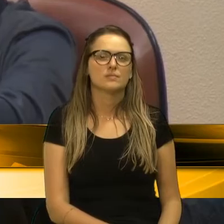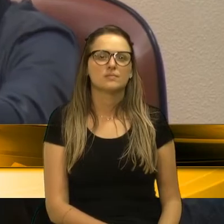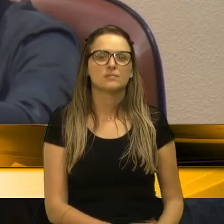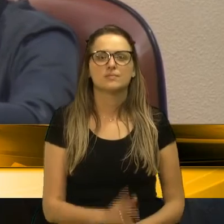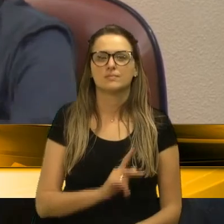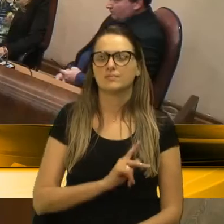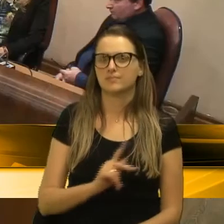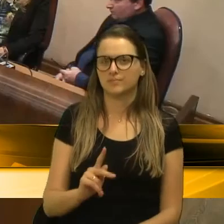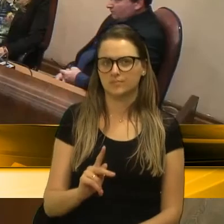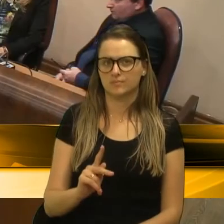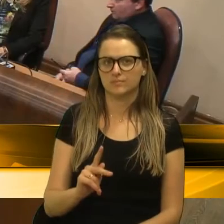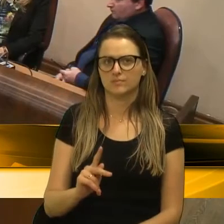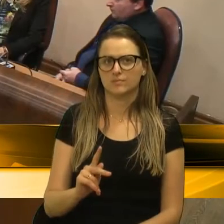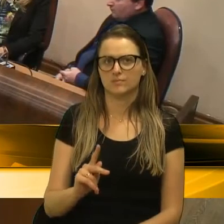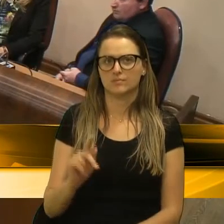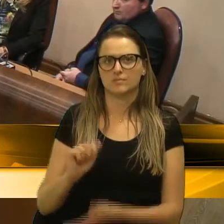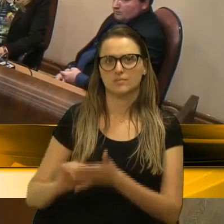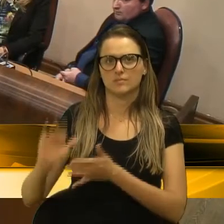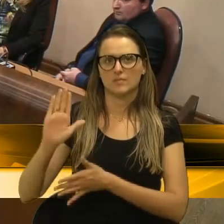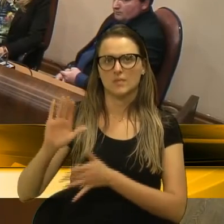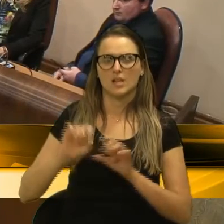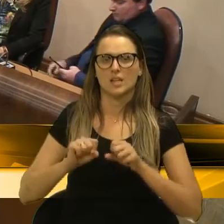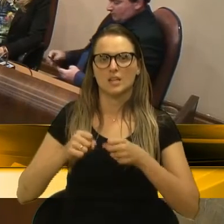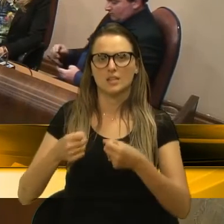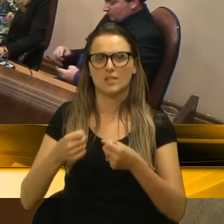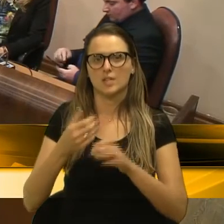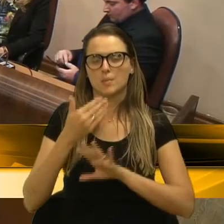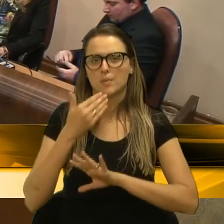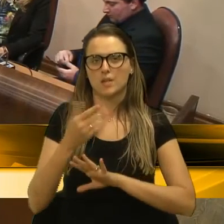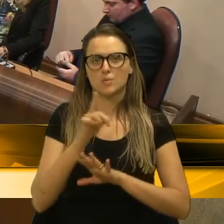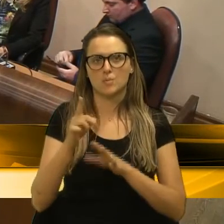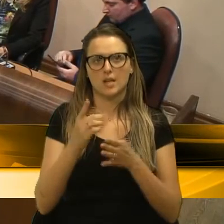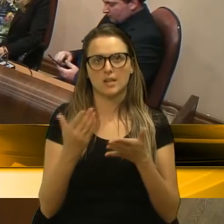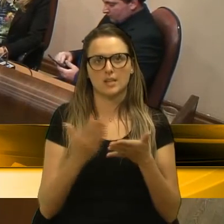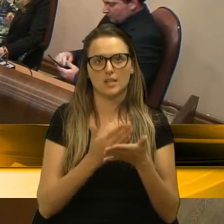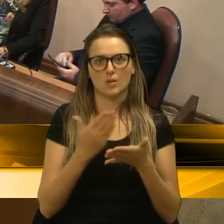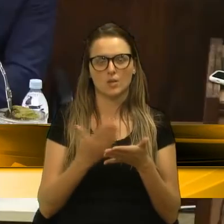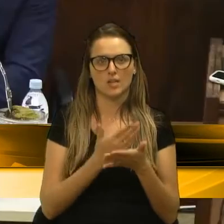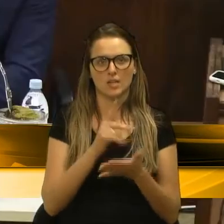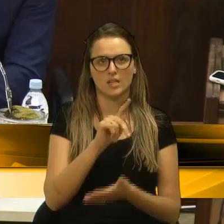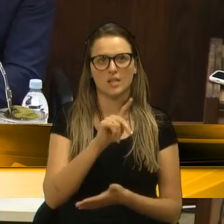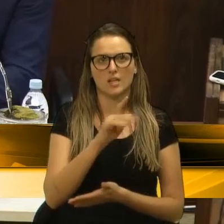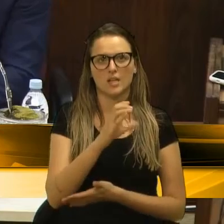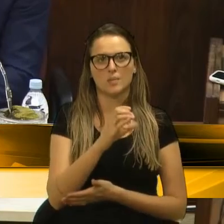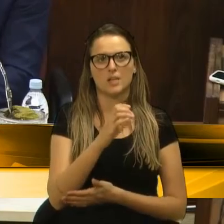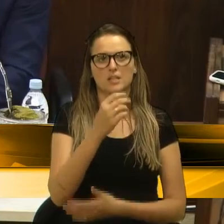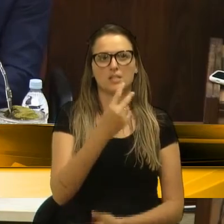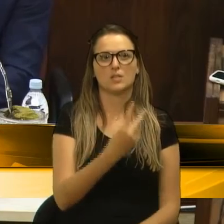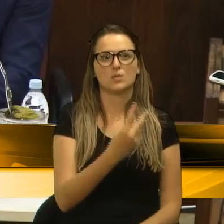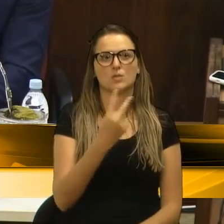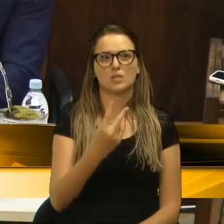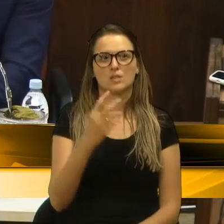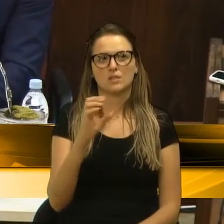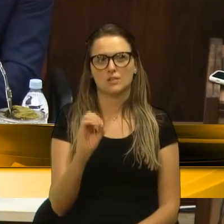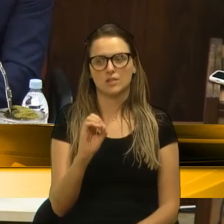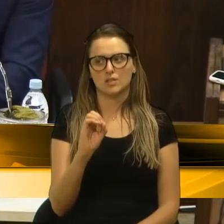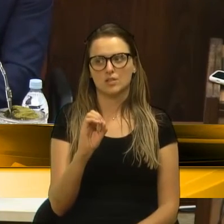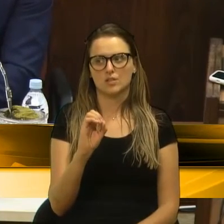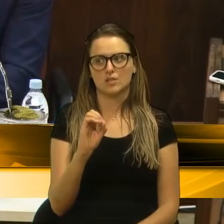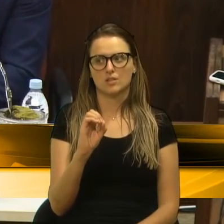Presidente, a defesa requer a dispensa da leitura das peças de folha